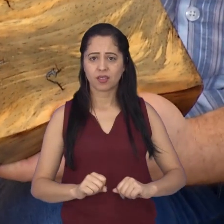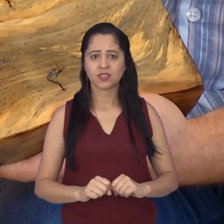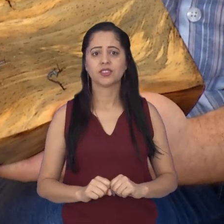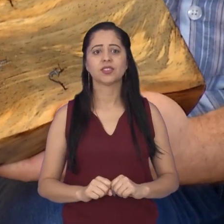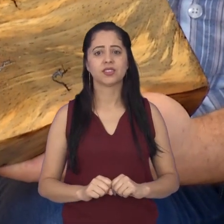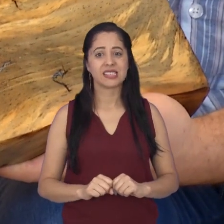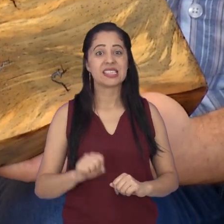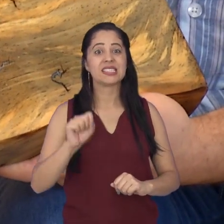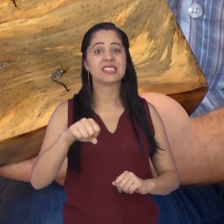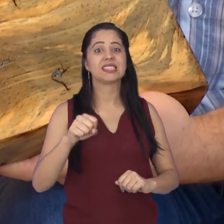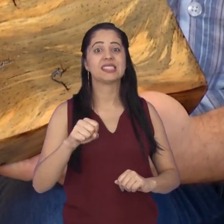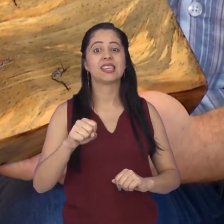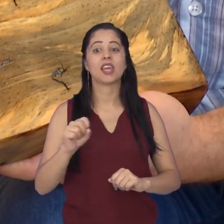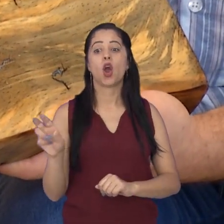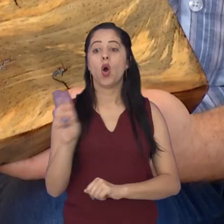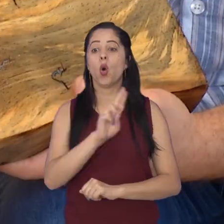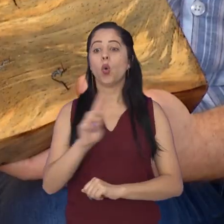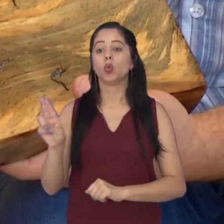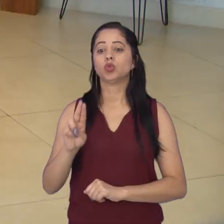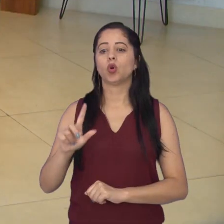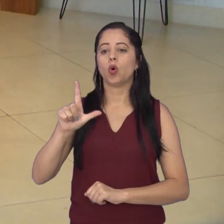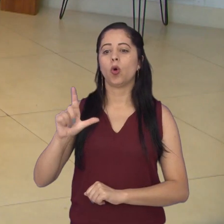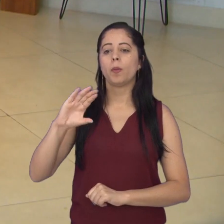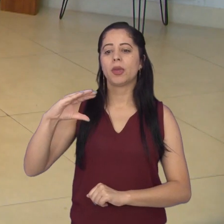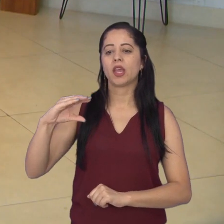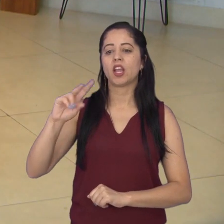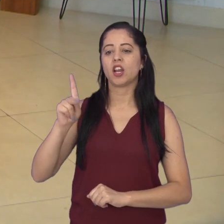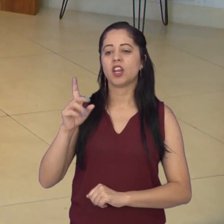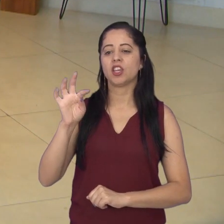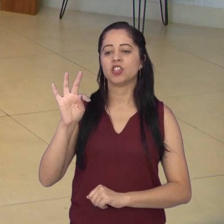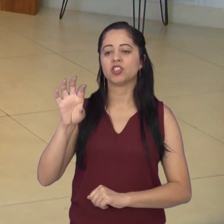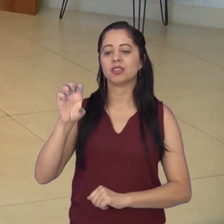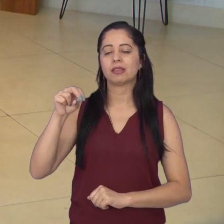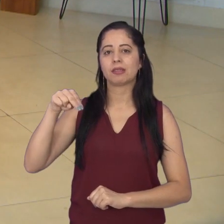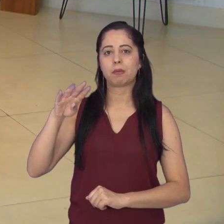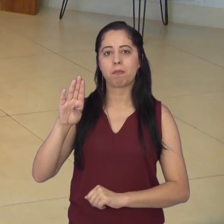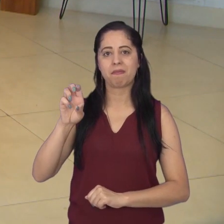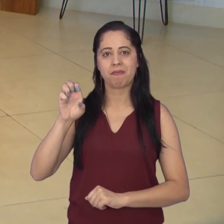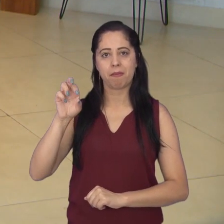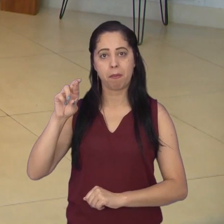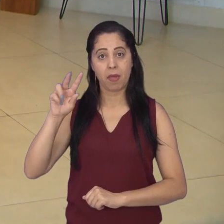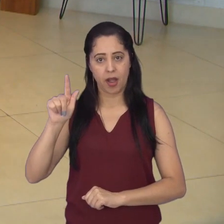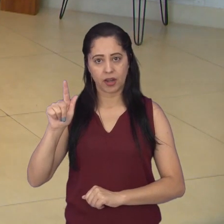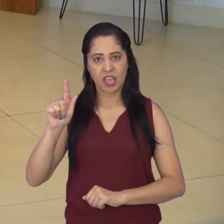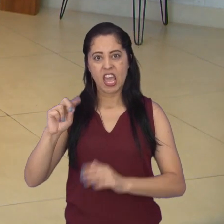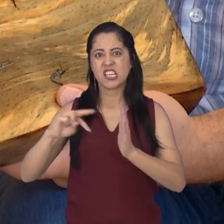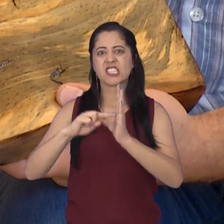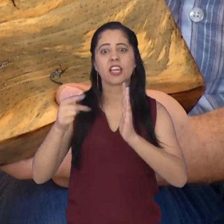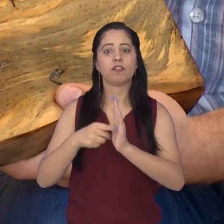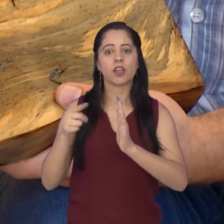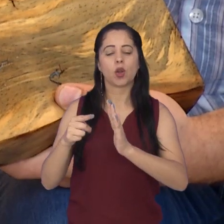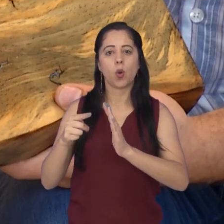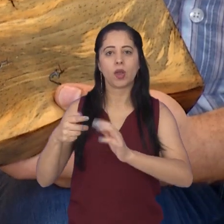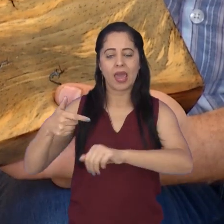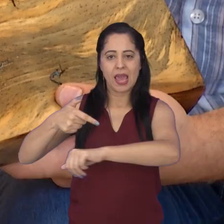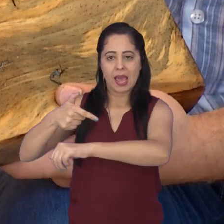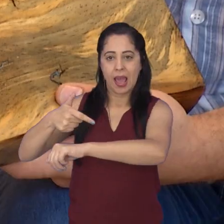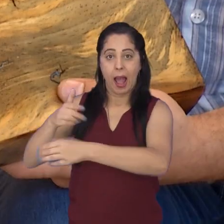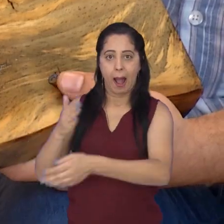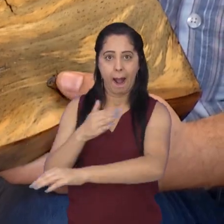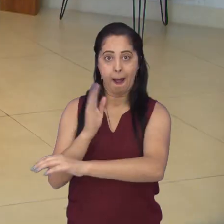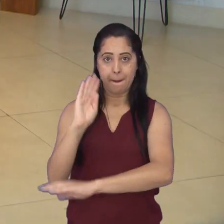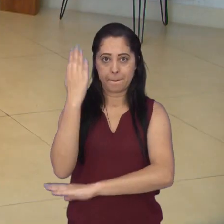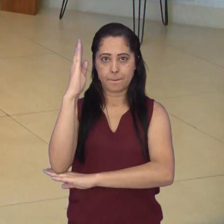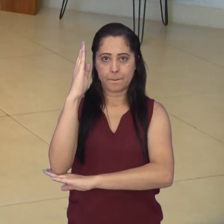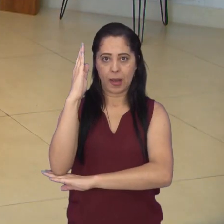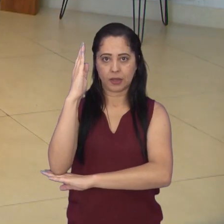bem diferenciado. Isso se chama efeito de Lichtenberg, onde nós aplicamos 10.000 volts na madeira para